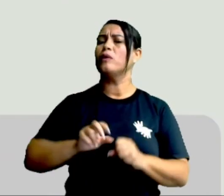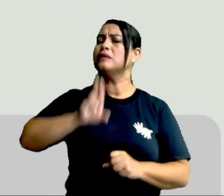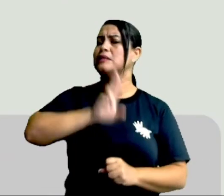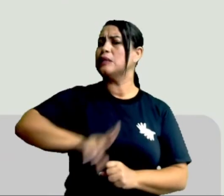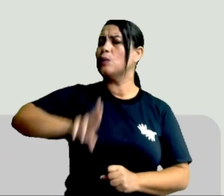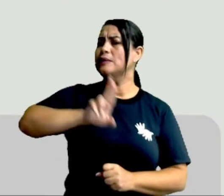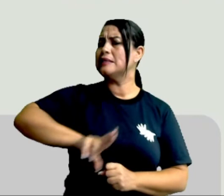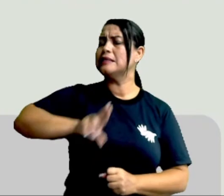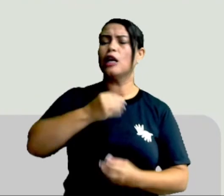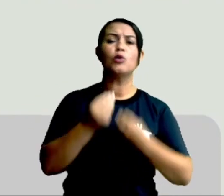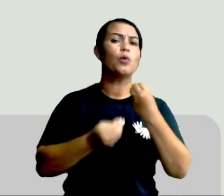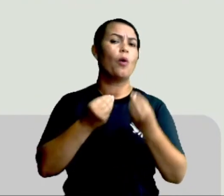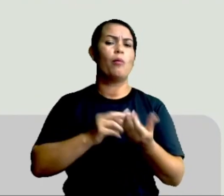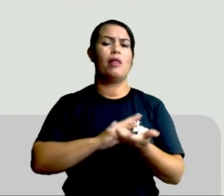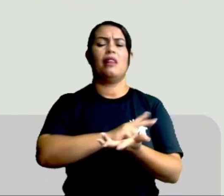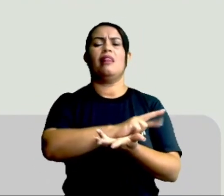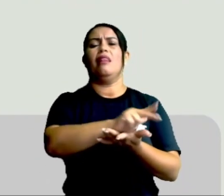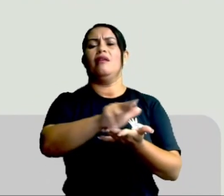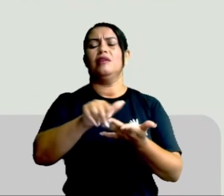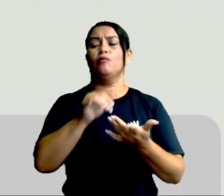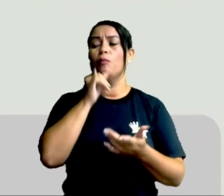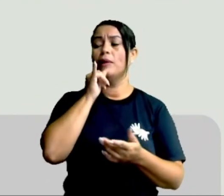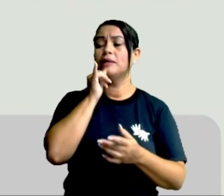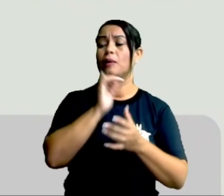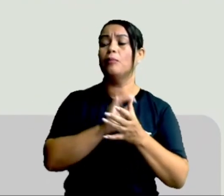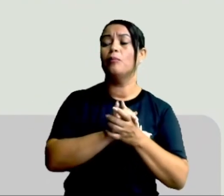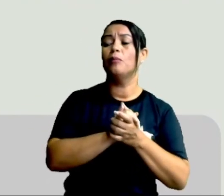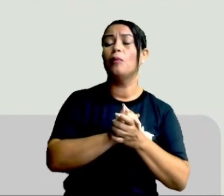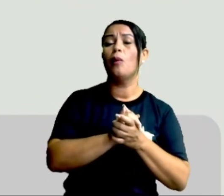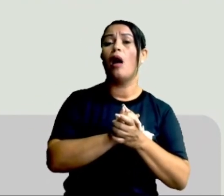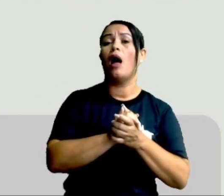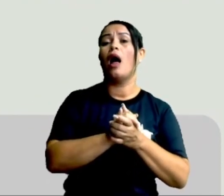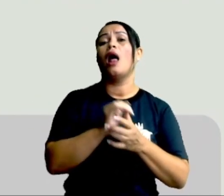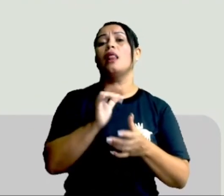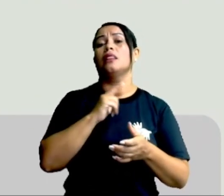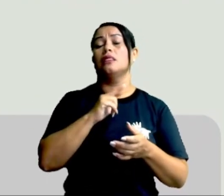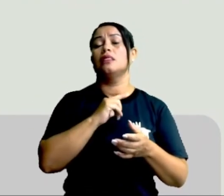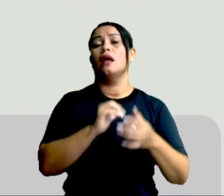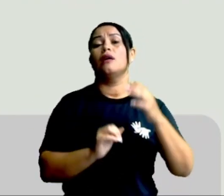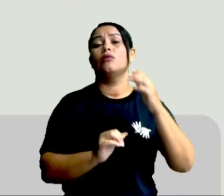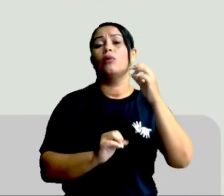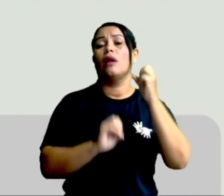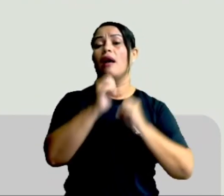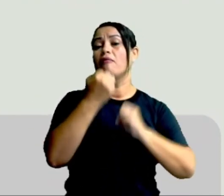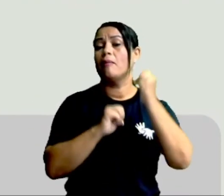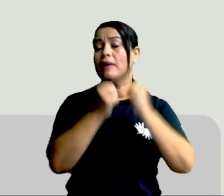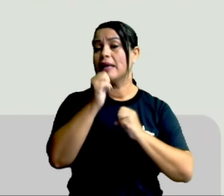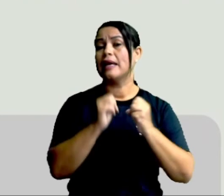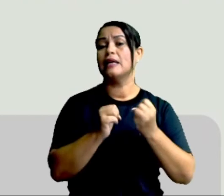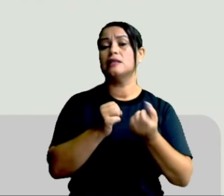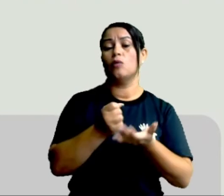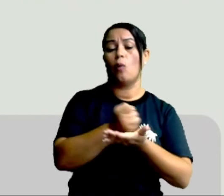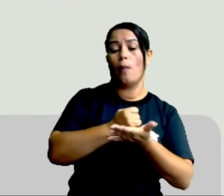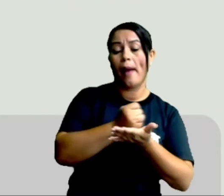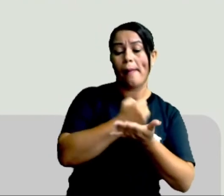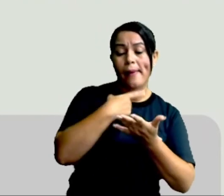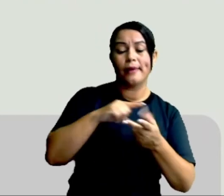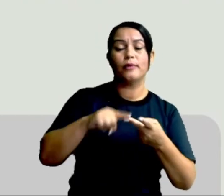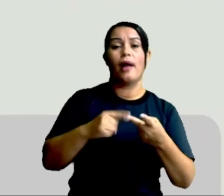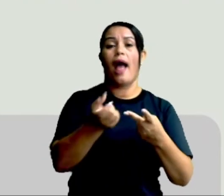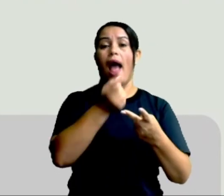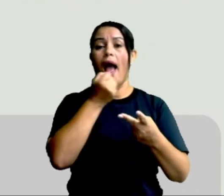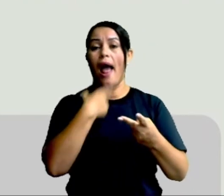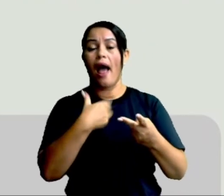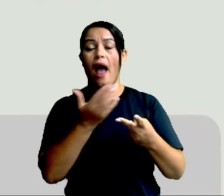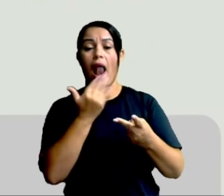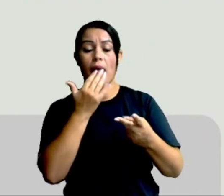de várias formas, tá certo? Como, por exemplo, na fabricação de diversos produtos, como remédios,